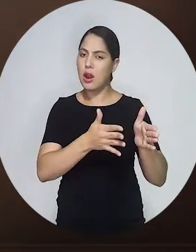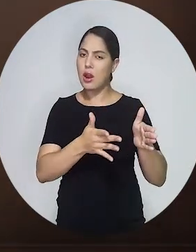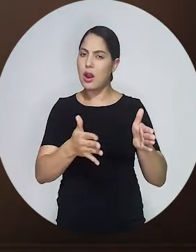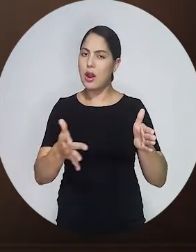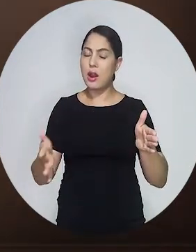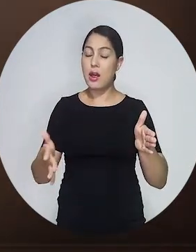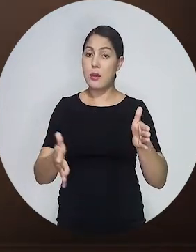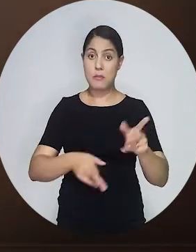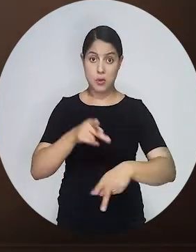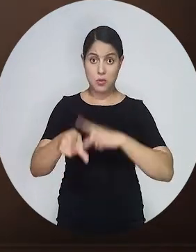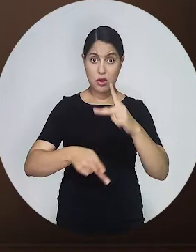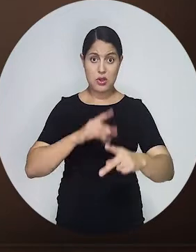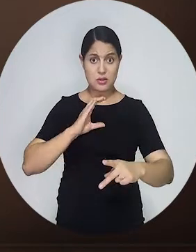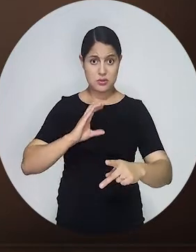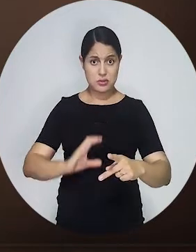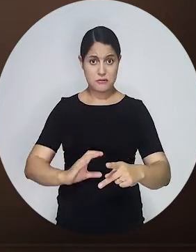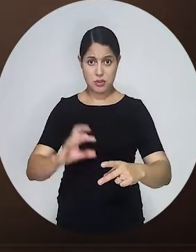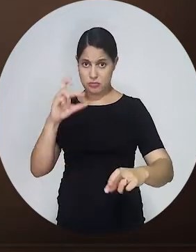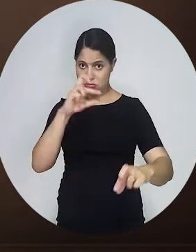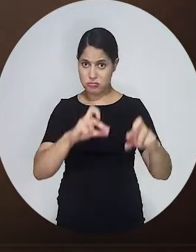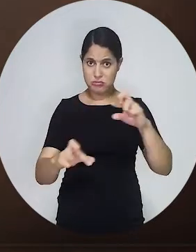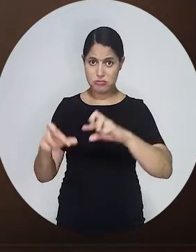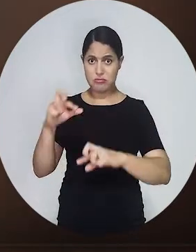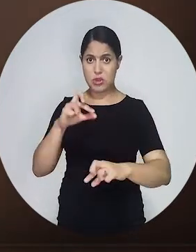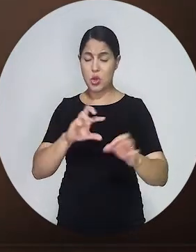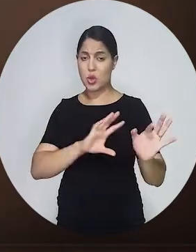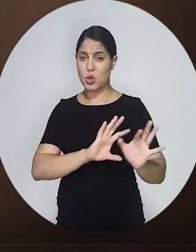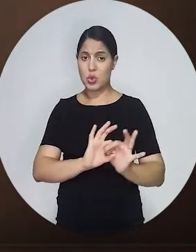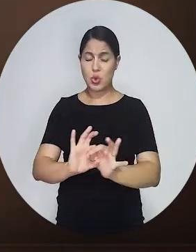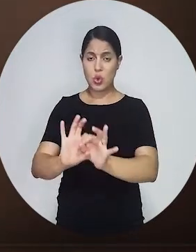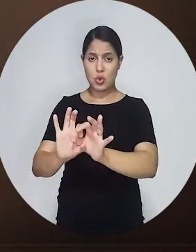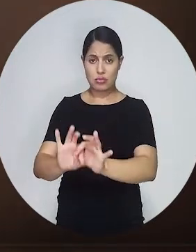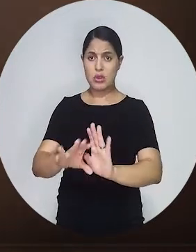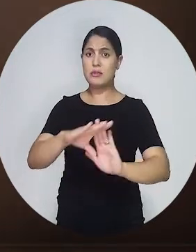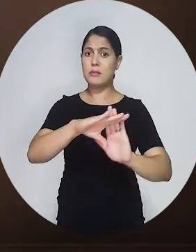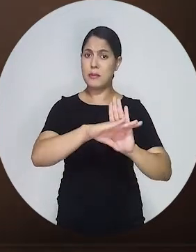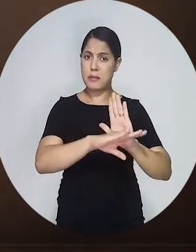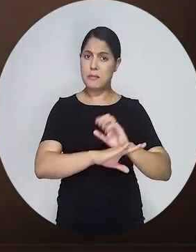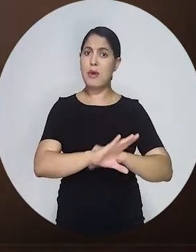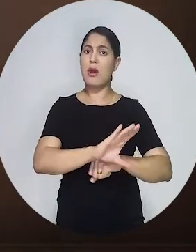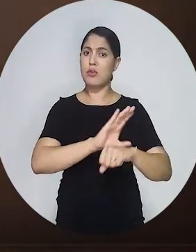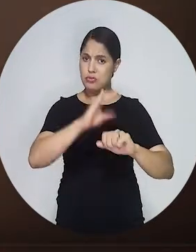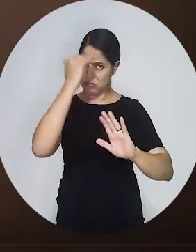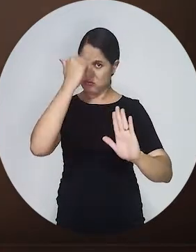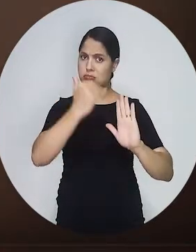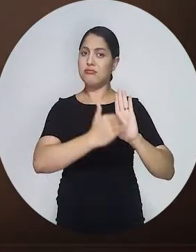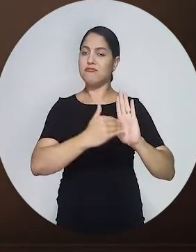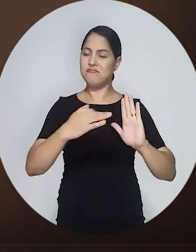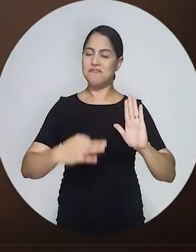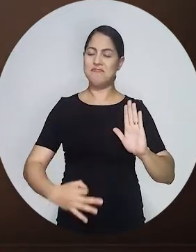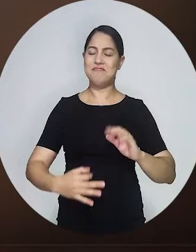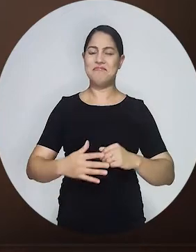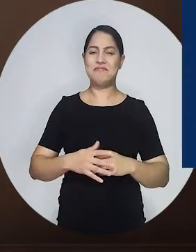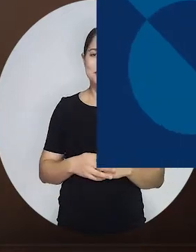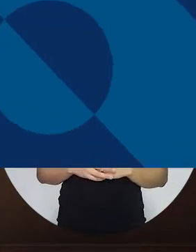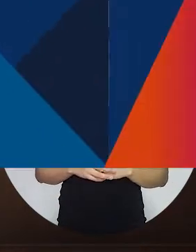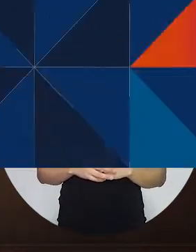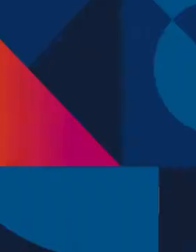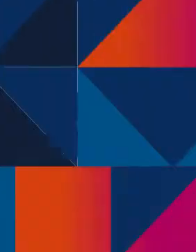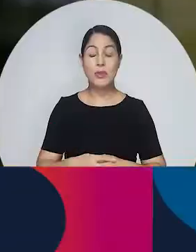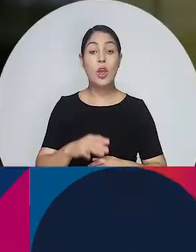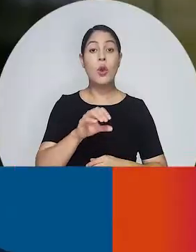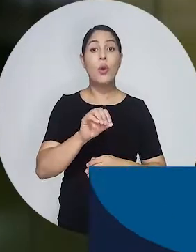Justiça Eleitoral, acompanhada pela sociedade civil, para fazer valer os ritos e os preceitos de nossa